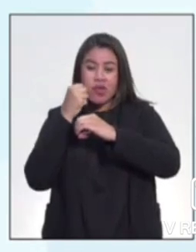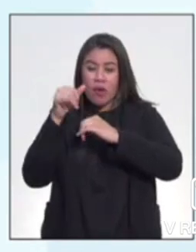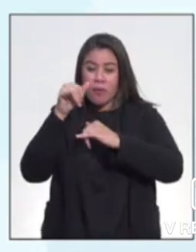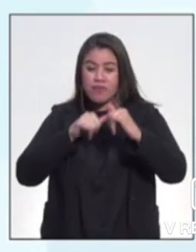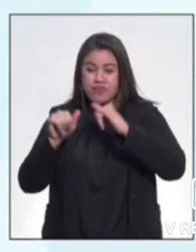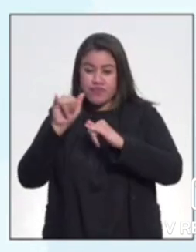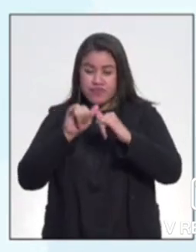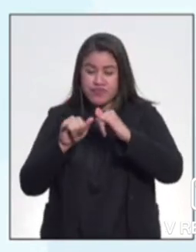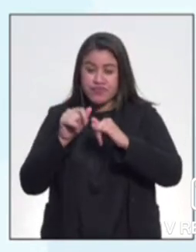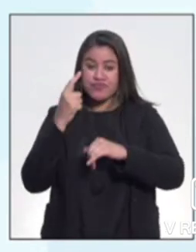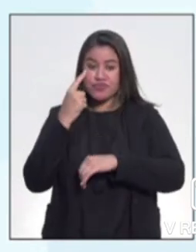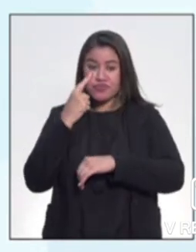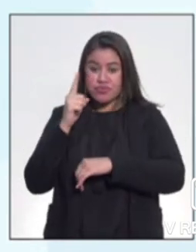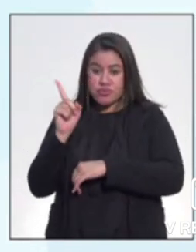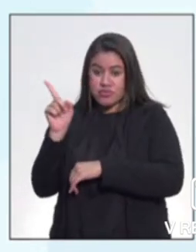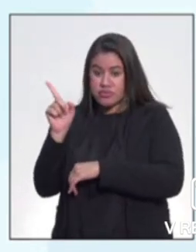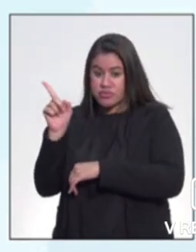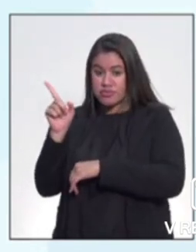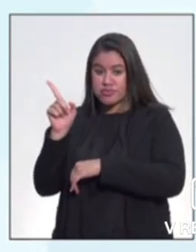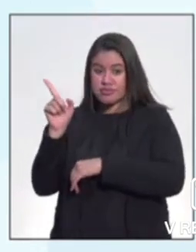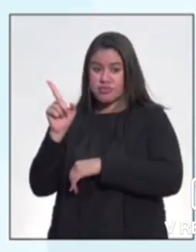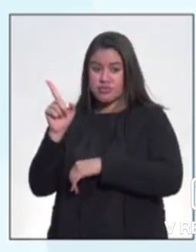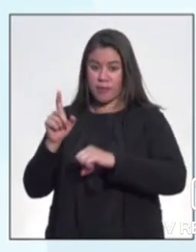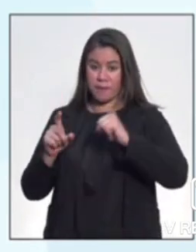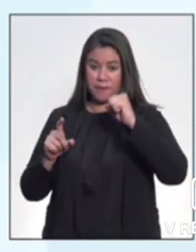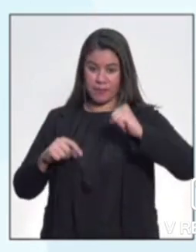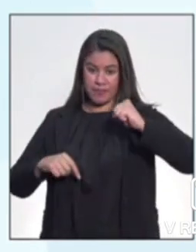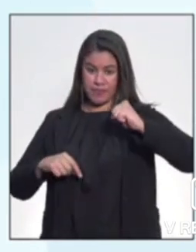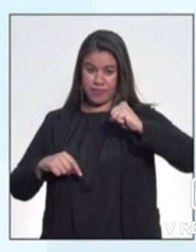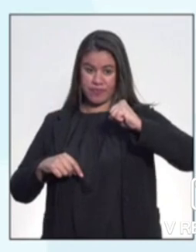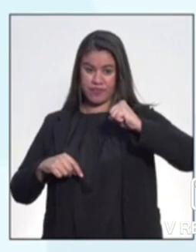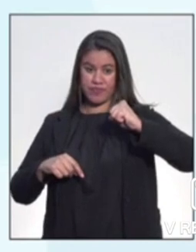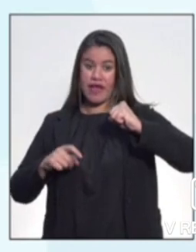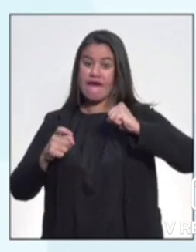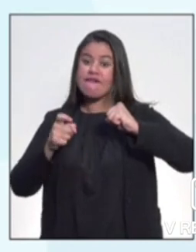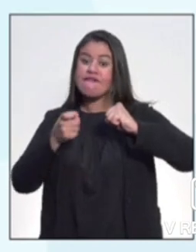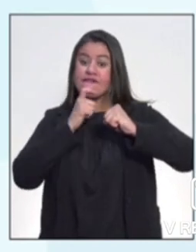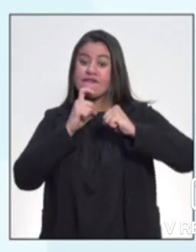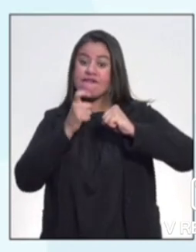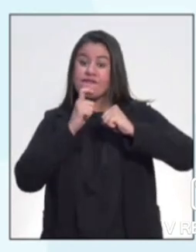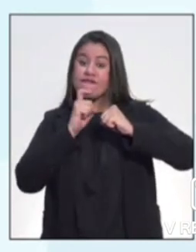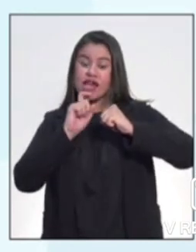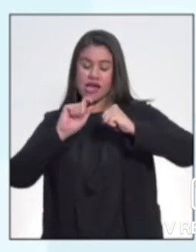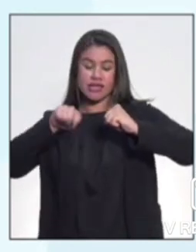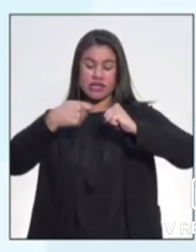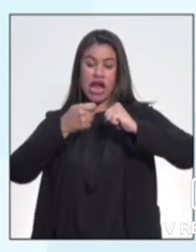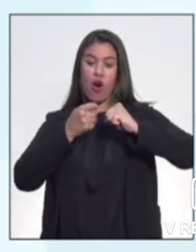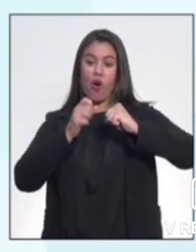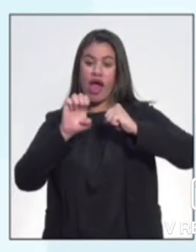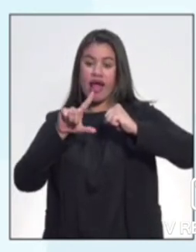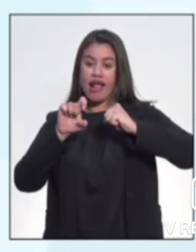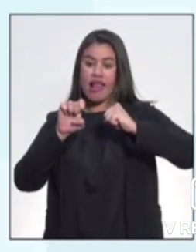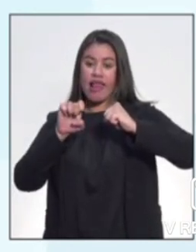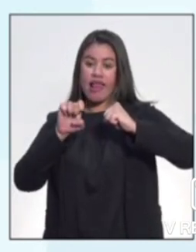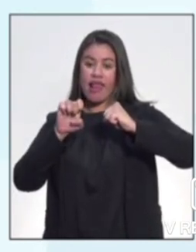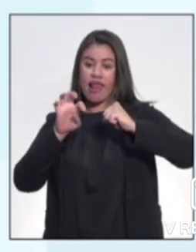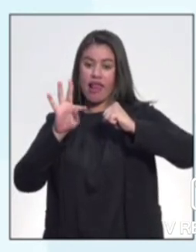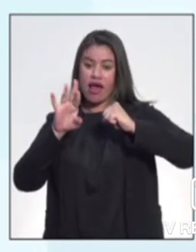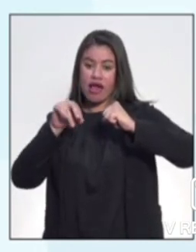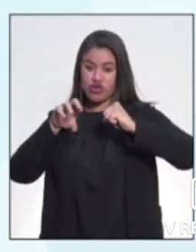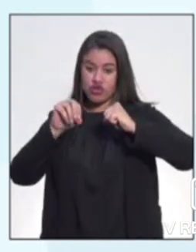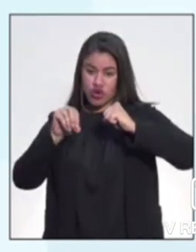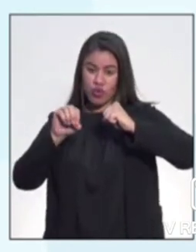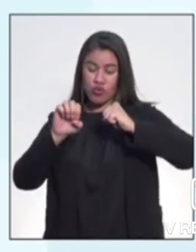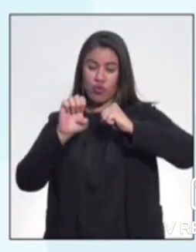Então, eu tenho lá o primeiro elemento, uma bolinha verde mais escura, que é um elétron que está na segunda camada, que é a camada